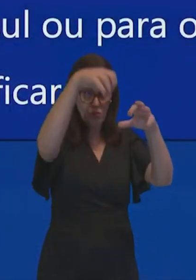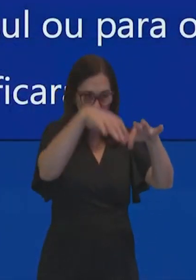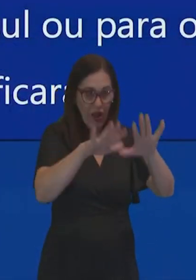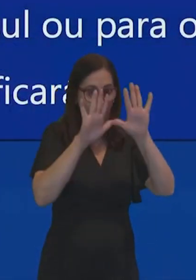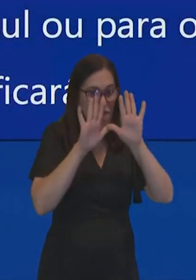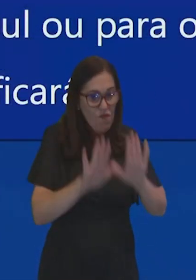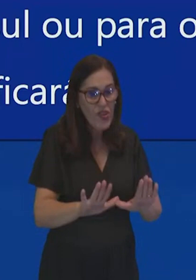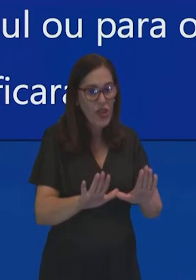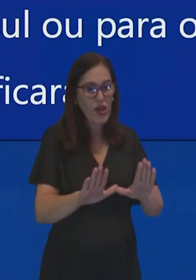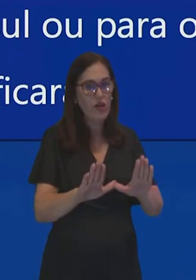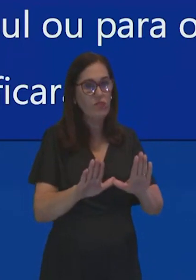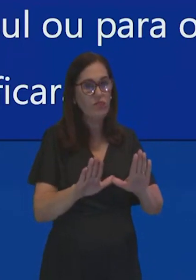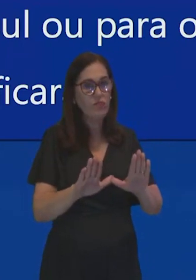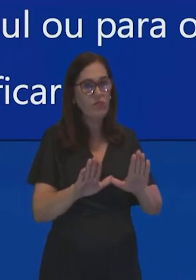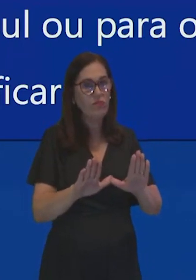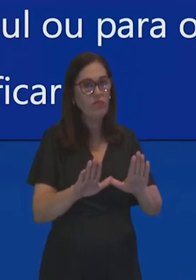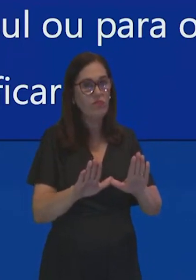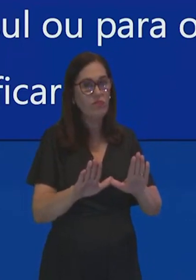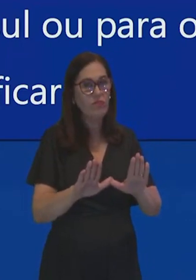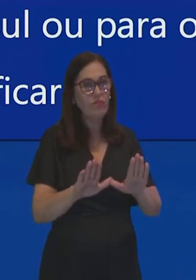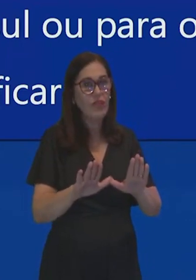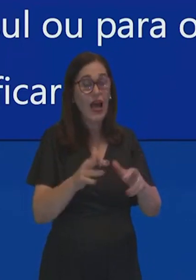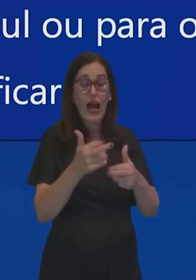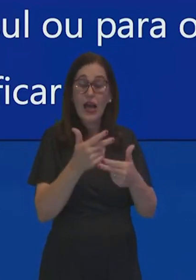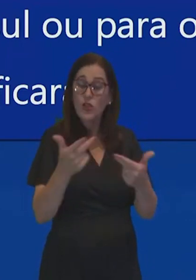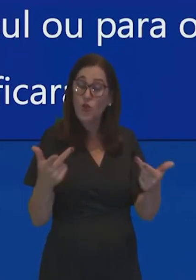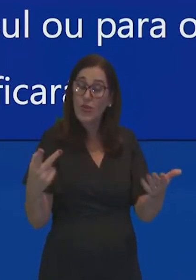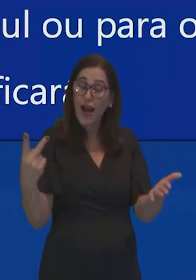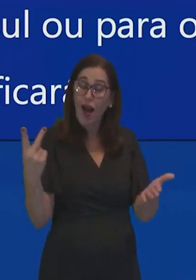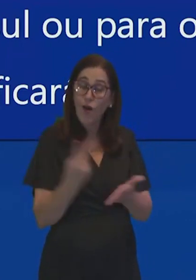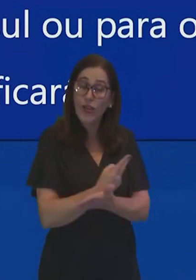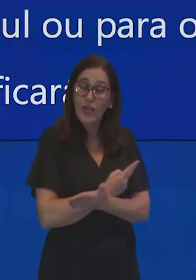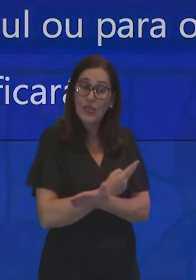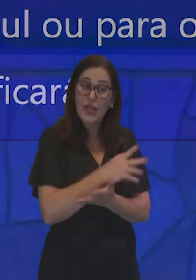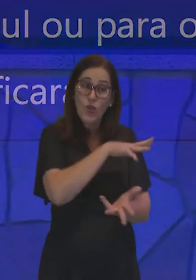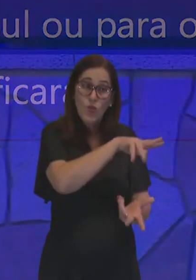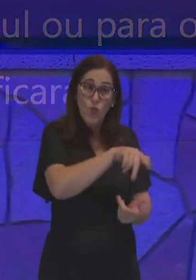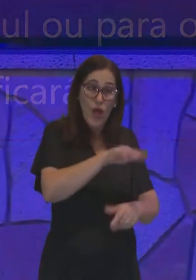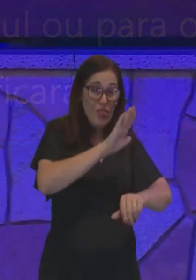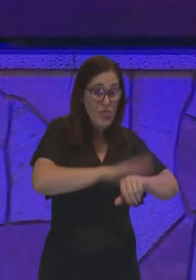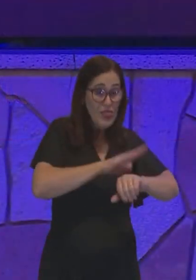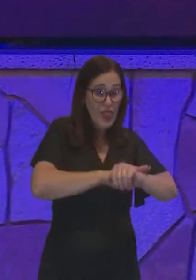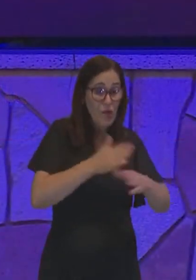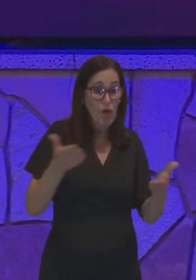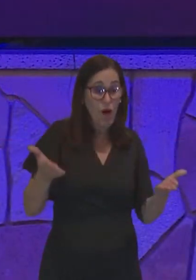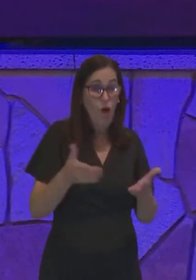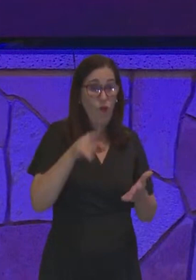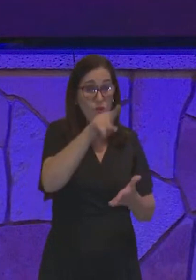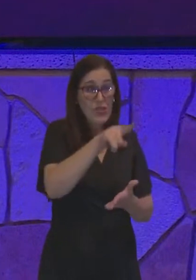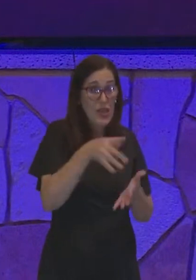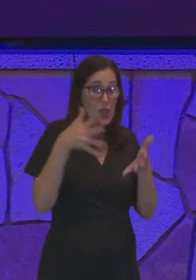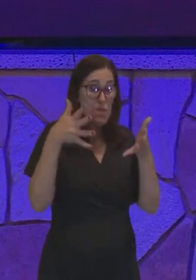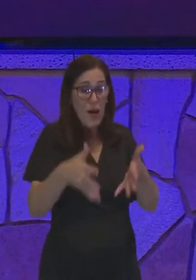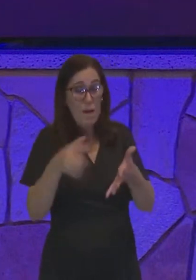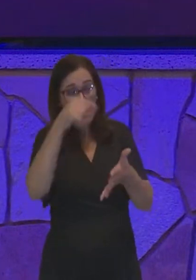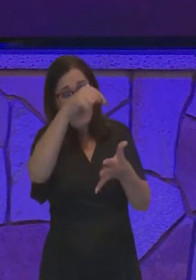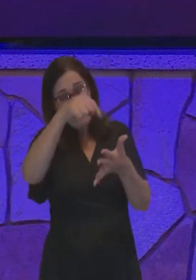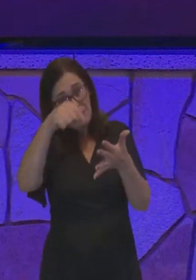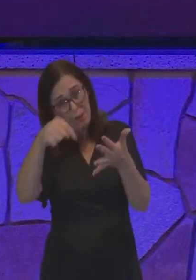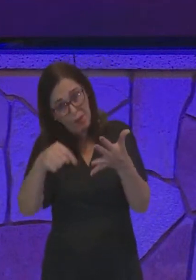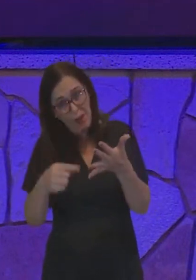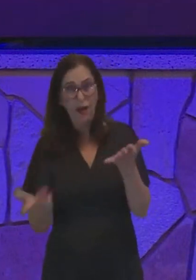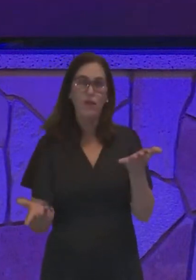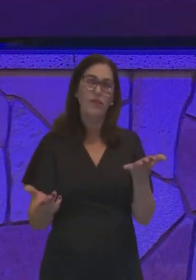aí ficará. As coisas estão acontecendo neste mundo e neste tempo, você está envolvido por tantas